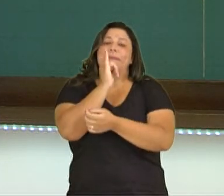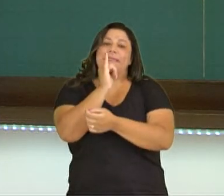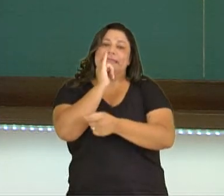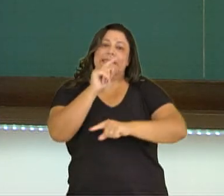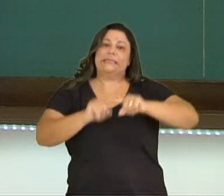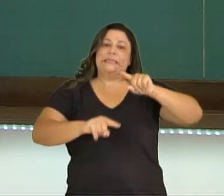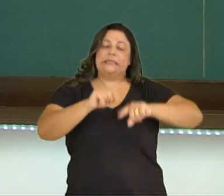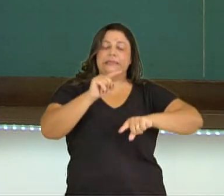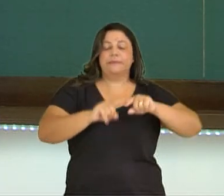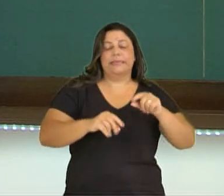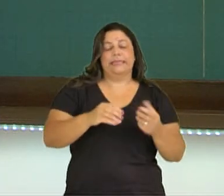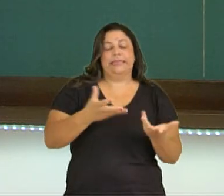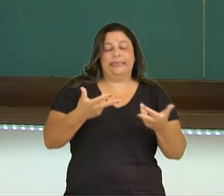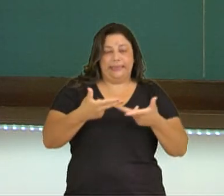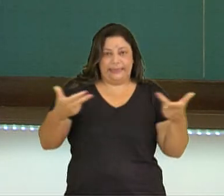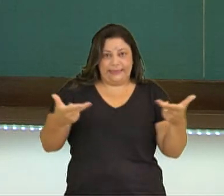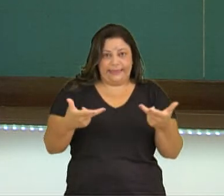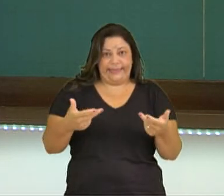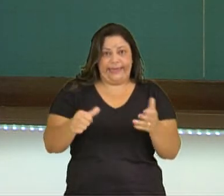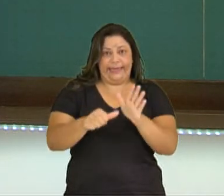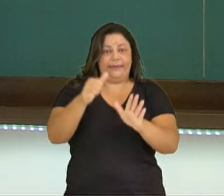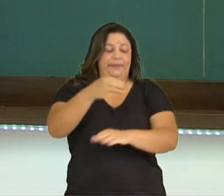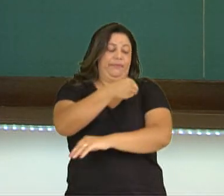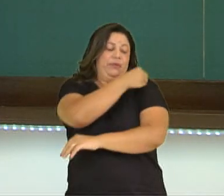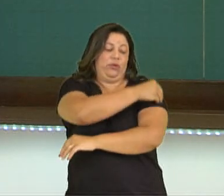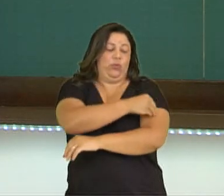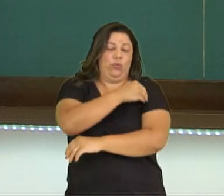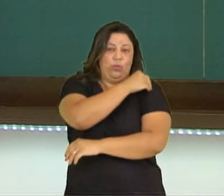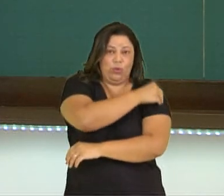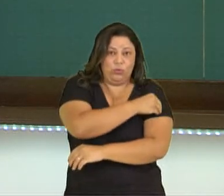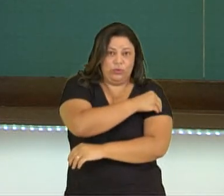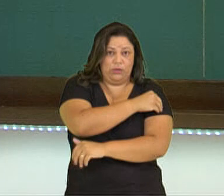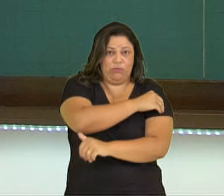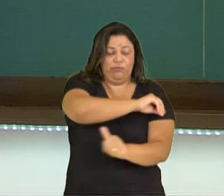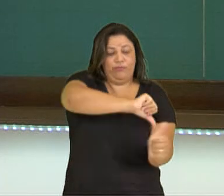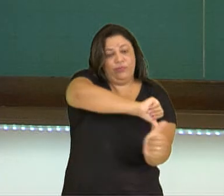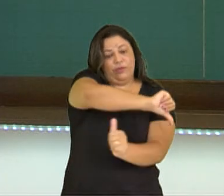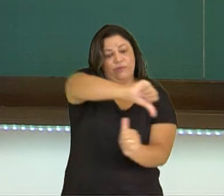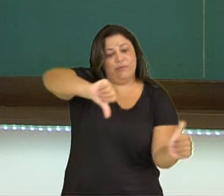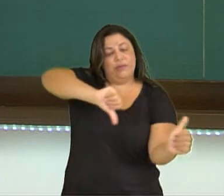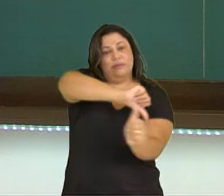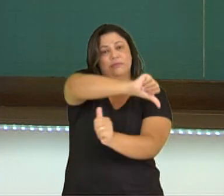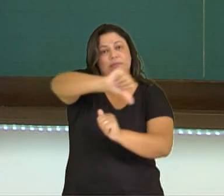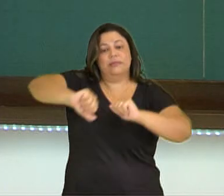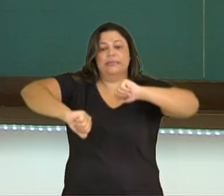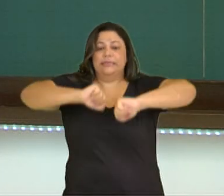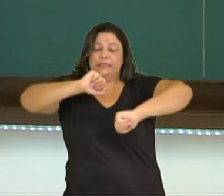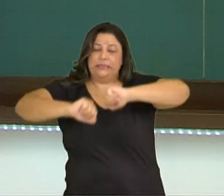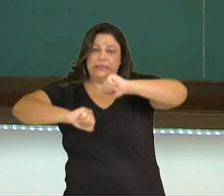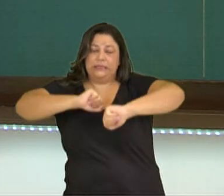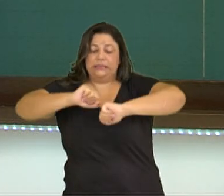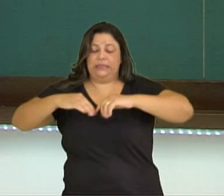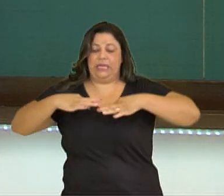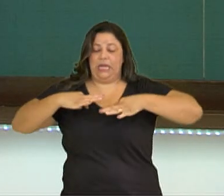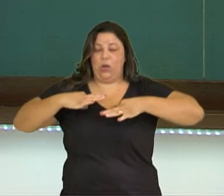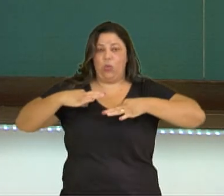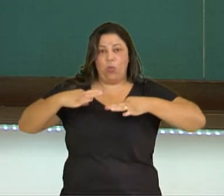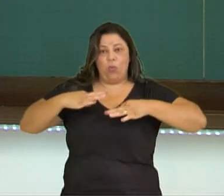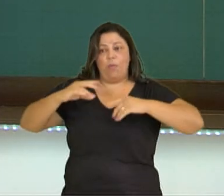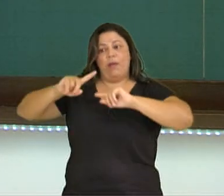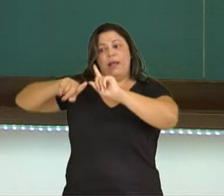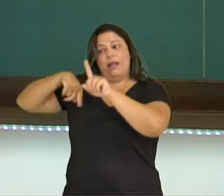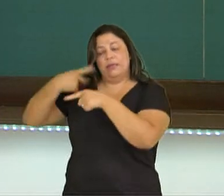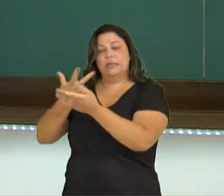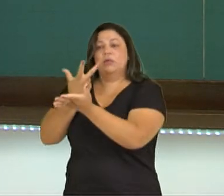o algodão, que vai ser transformado na indústria em roupas que vão ser compradas pelas pessoas depois. Então,